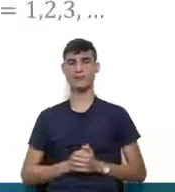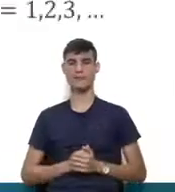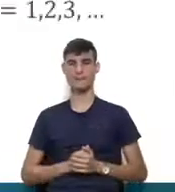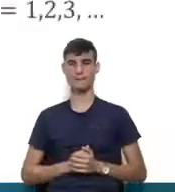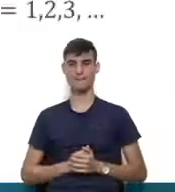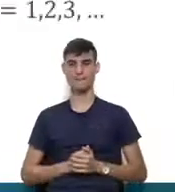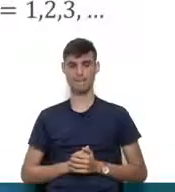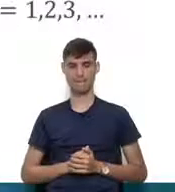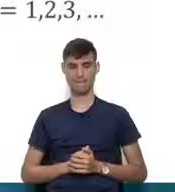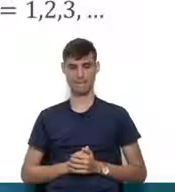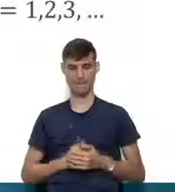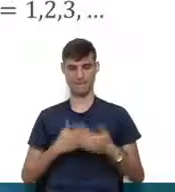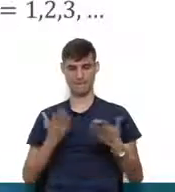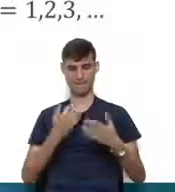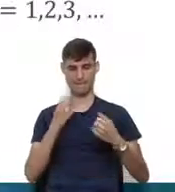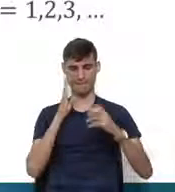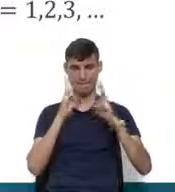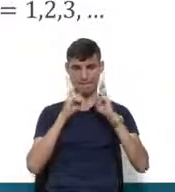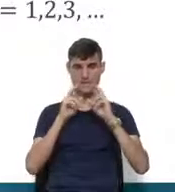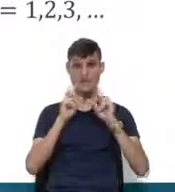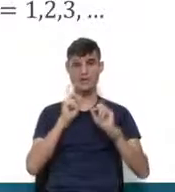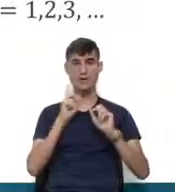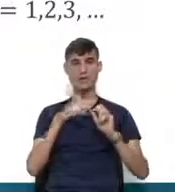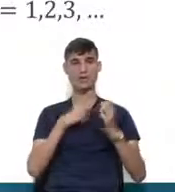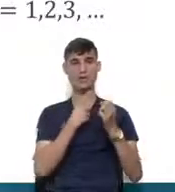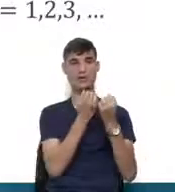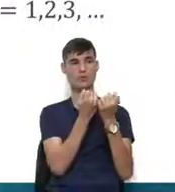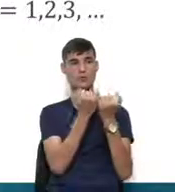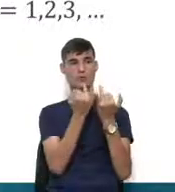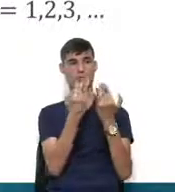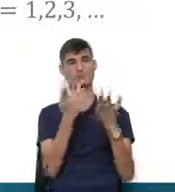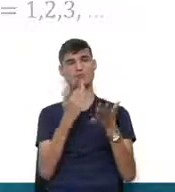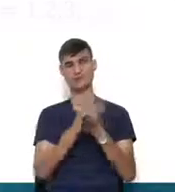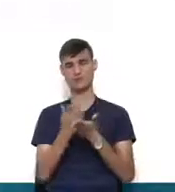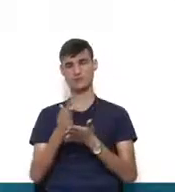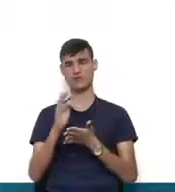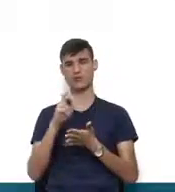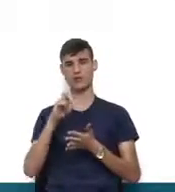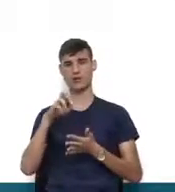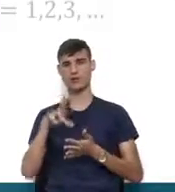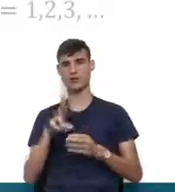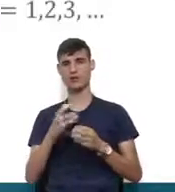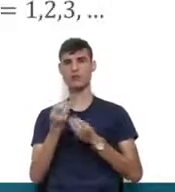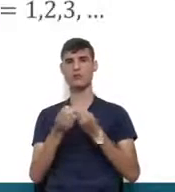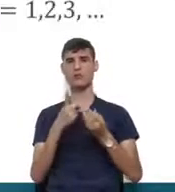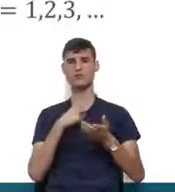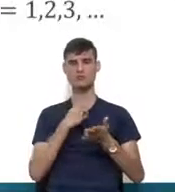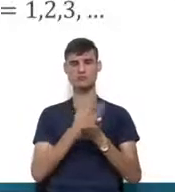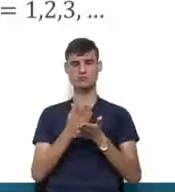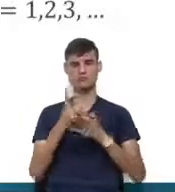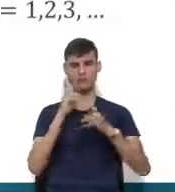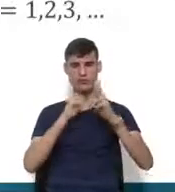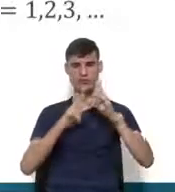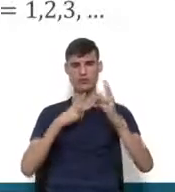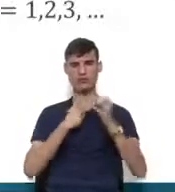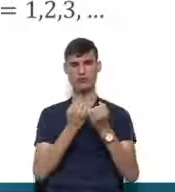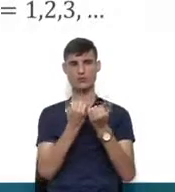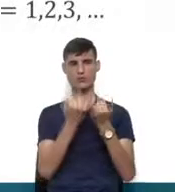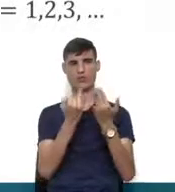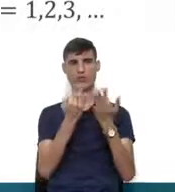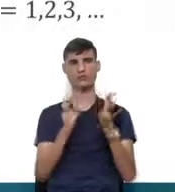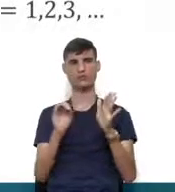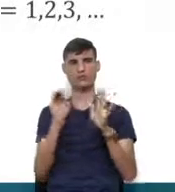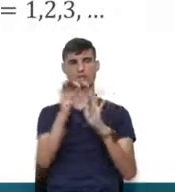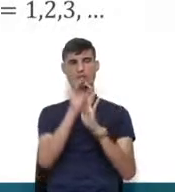Continuando, nós temos que determinar os coeficientes da série de Fourier. Como que nós fazemos para determinar os